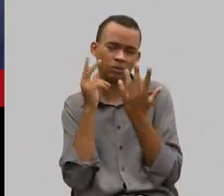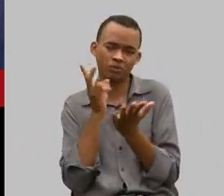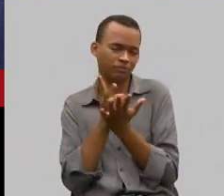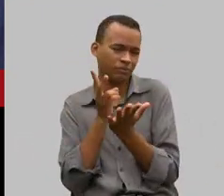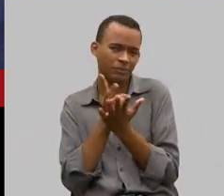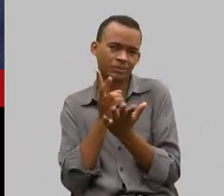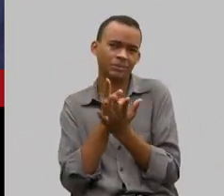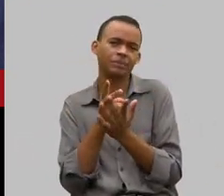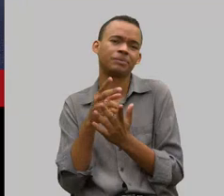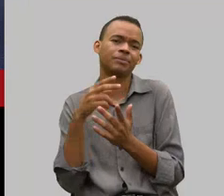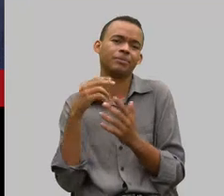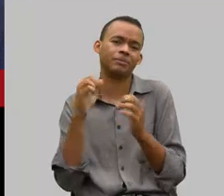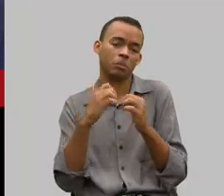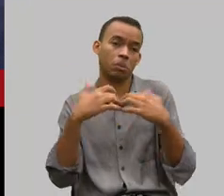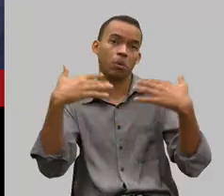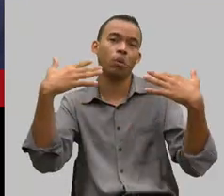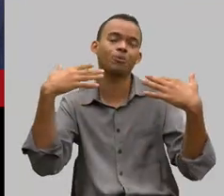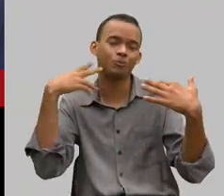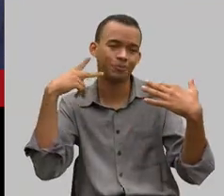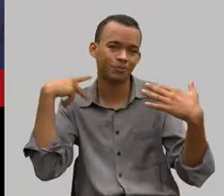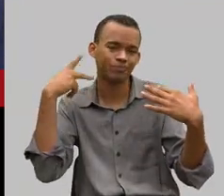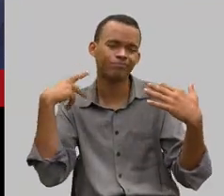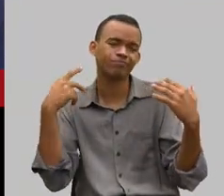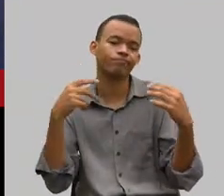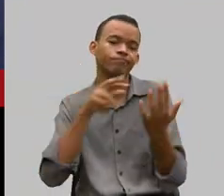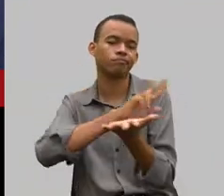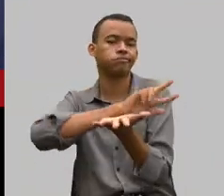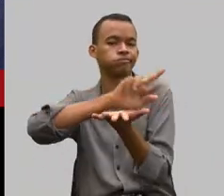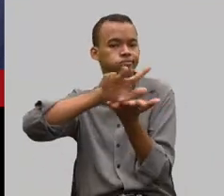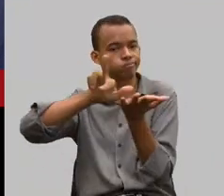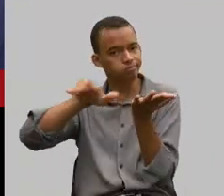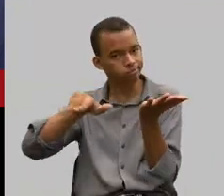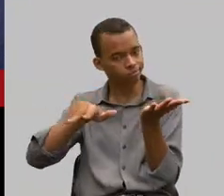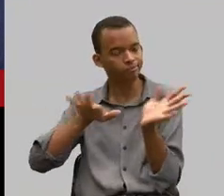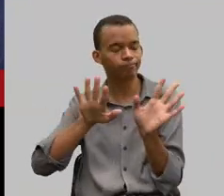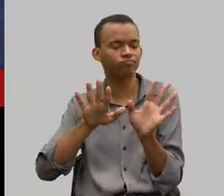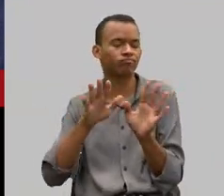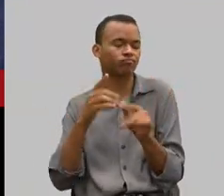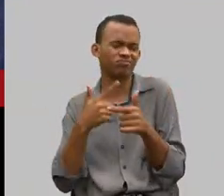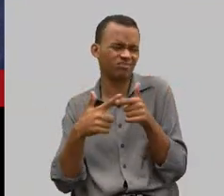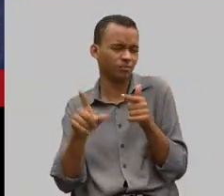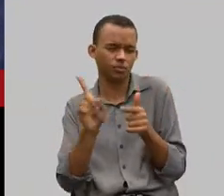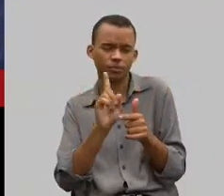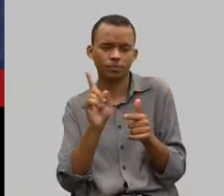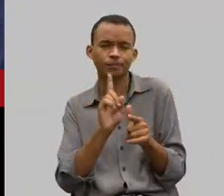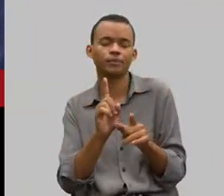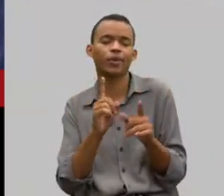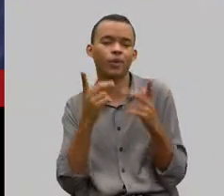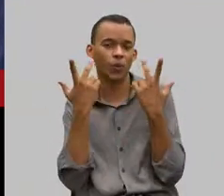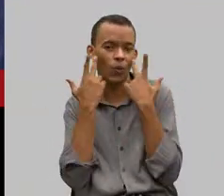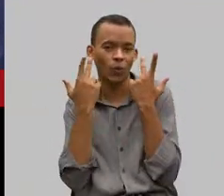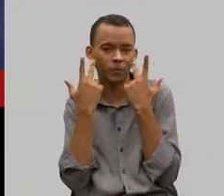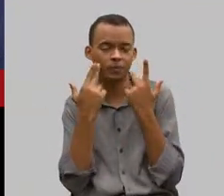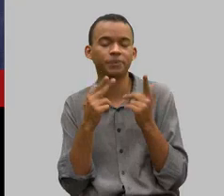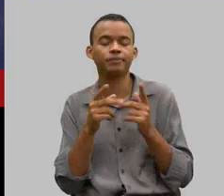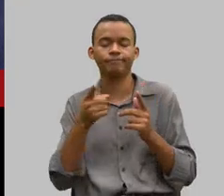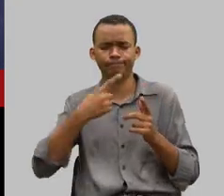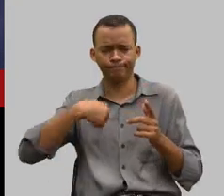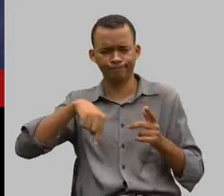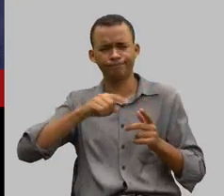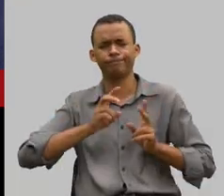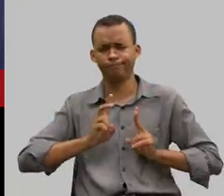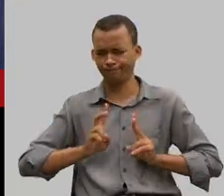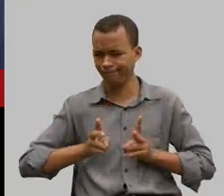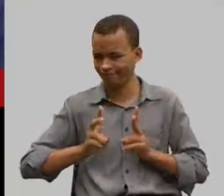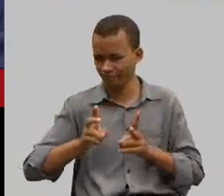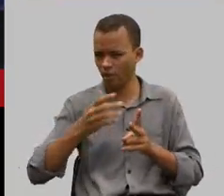o Parlamento ele é plural isso não me incomoda mas continuarei sim obrigado Deputado Enes Cândido seguindo em frente e fazendo